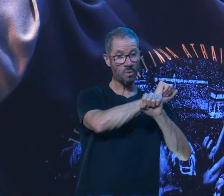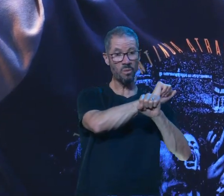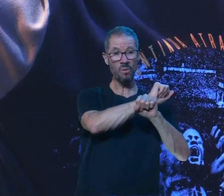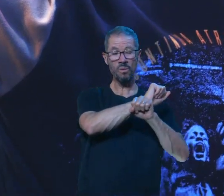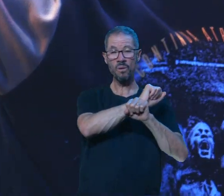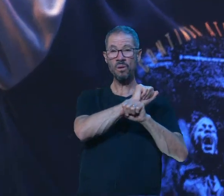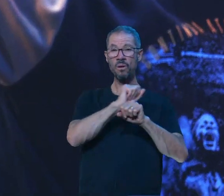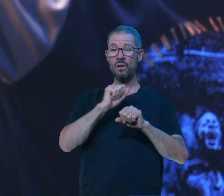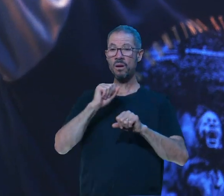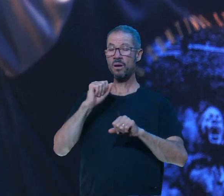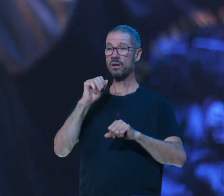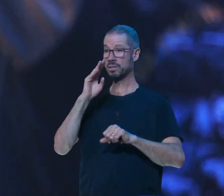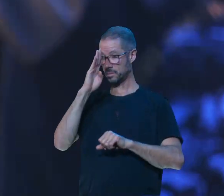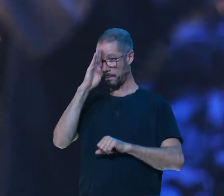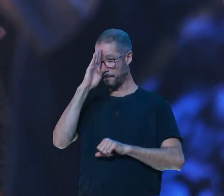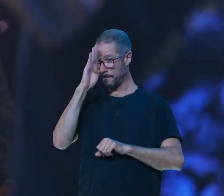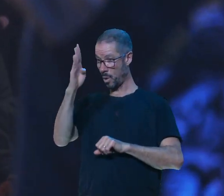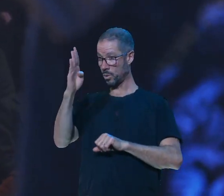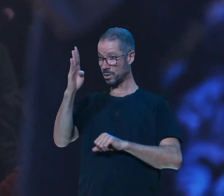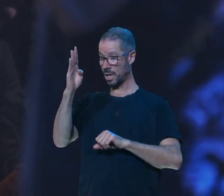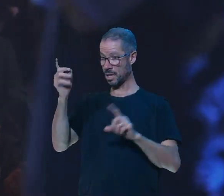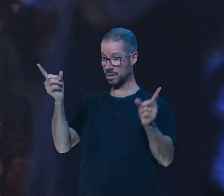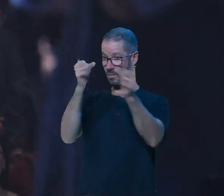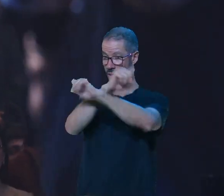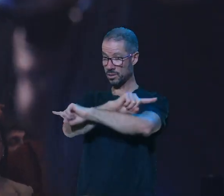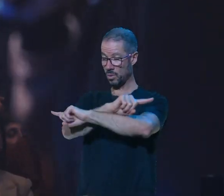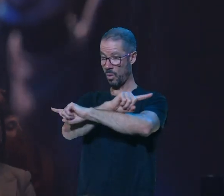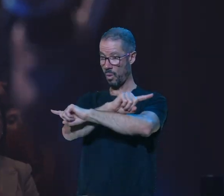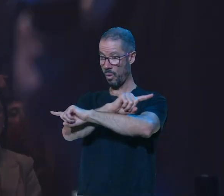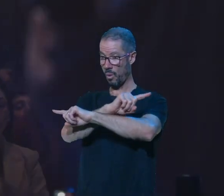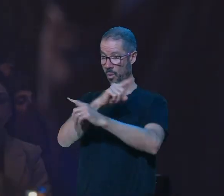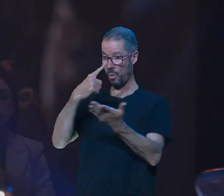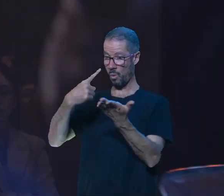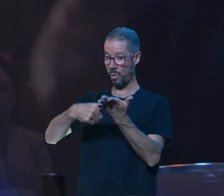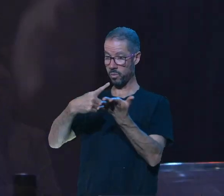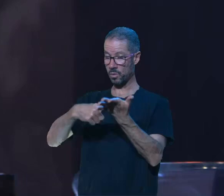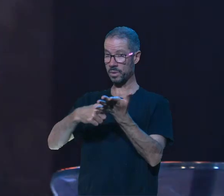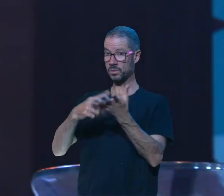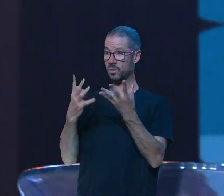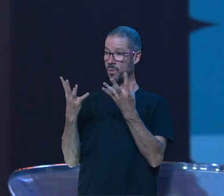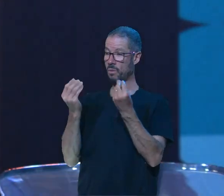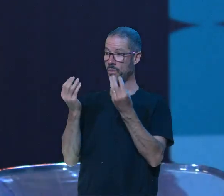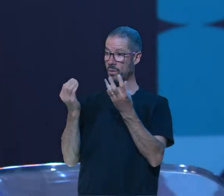As prioridades se inverteram. São tantas as demandas.